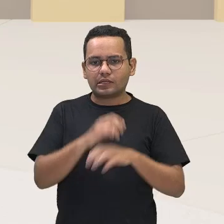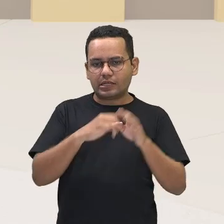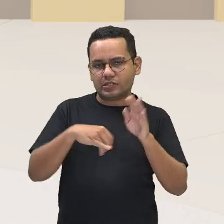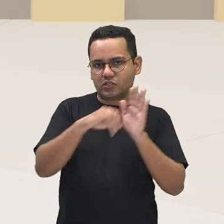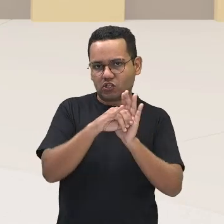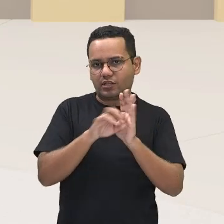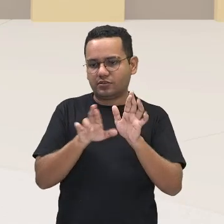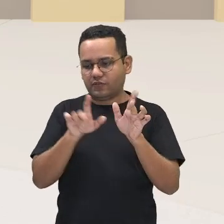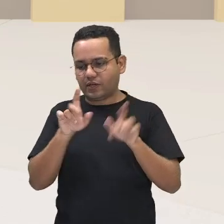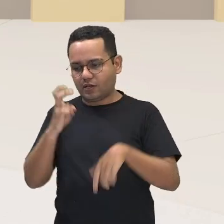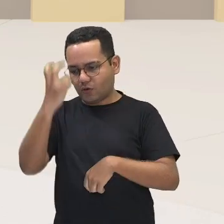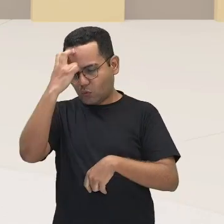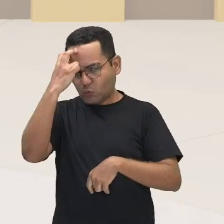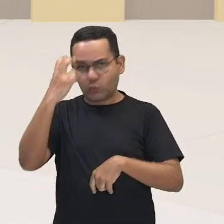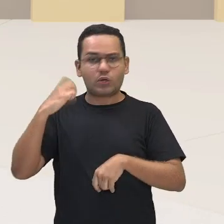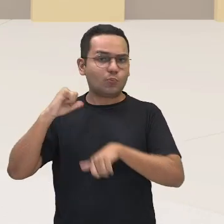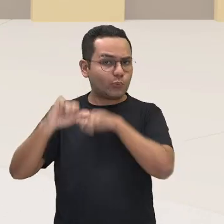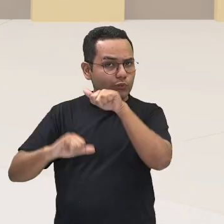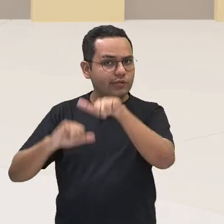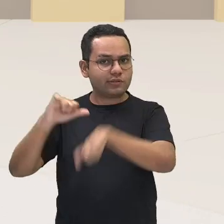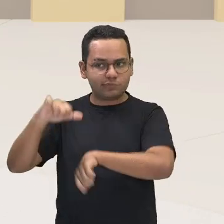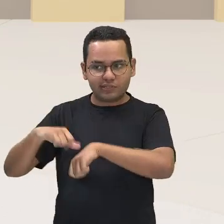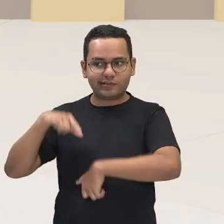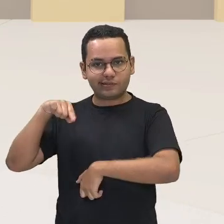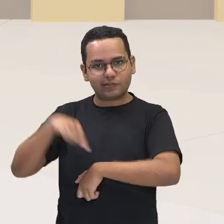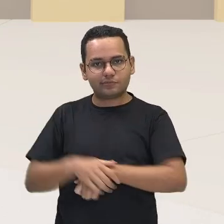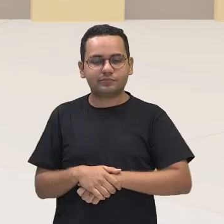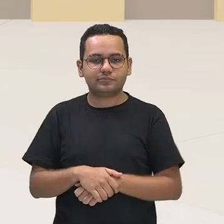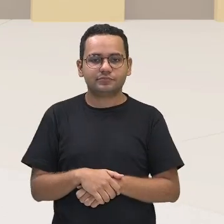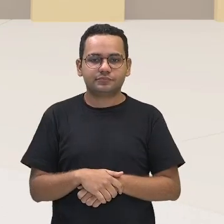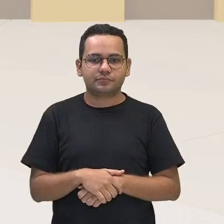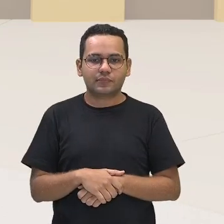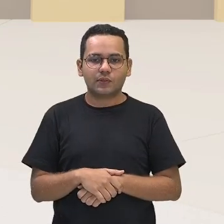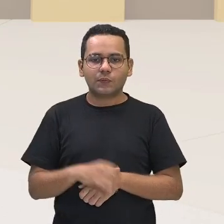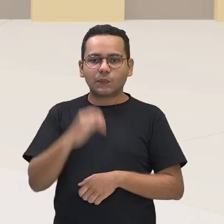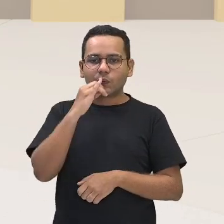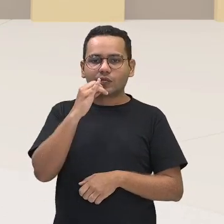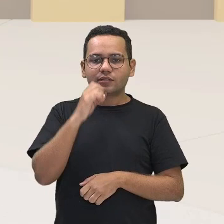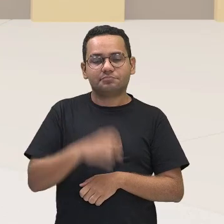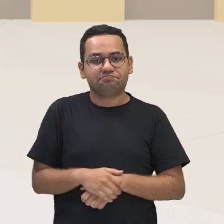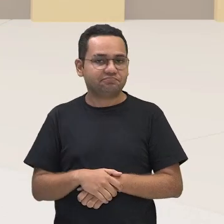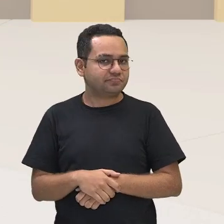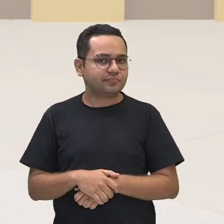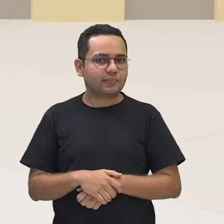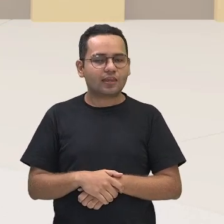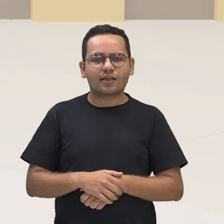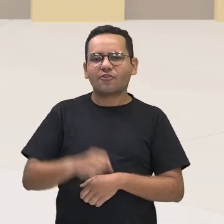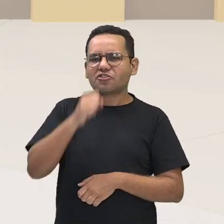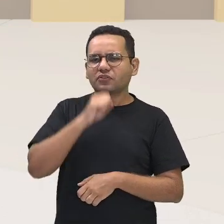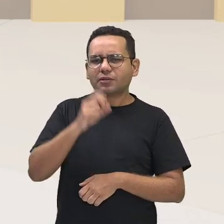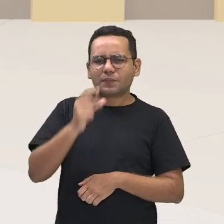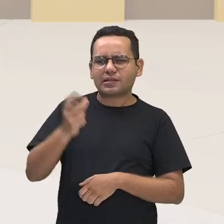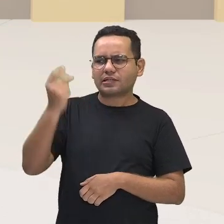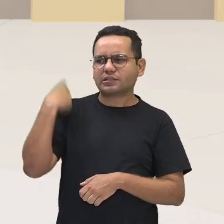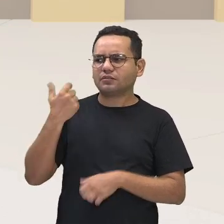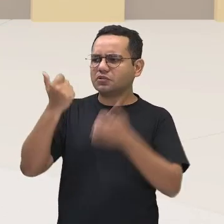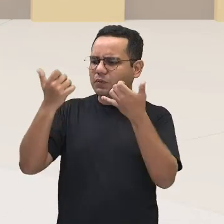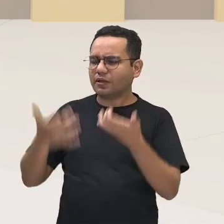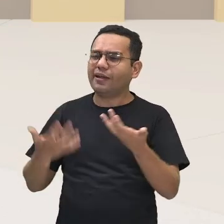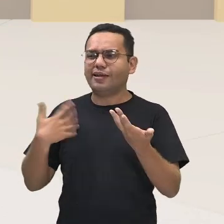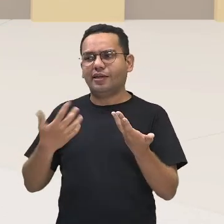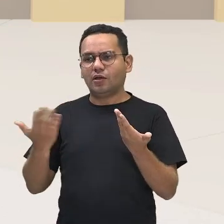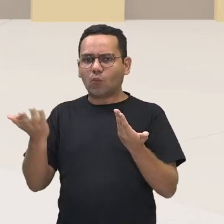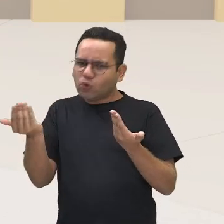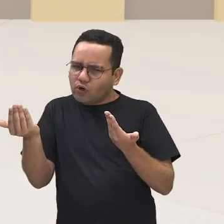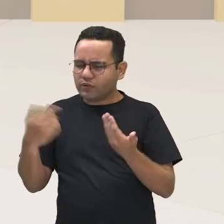muda também ao longo do tempo. Vocês já devem ter ouvido as pessoas mais velhas dizerem: ah, mas no meu tempo não era assim, no meu tempo eu fazia diferente.